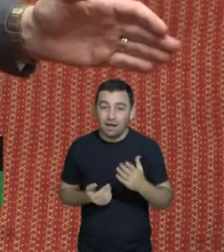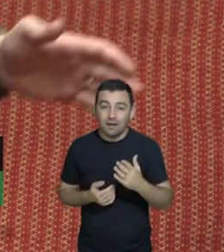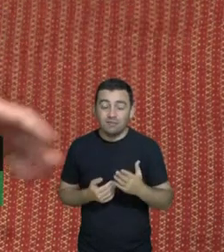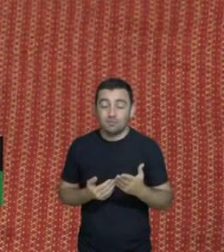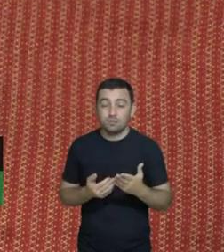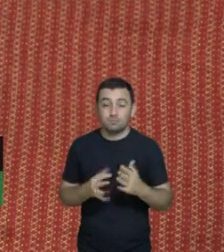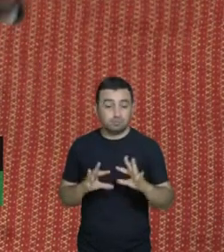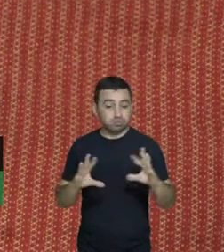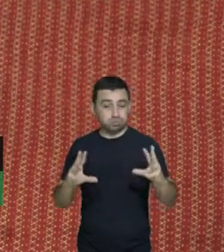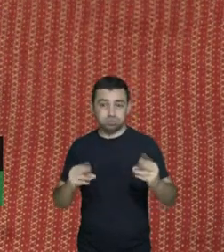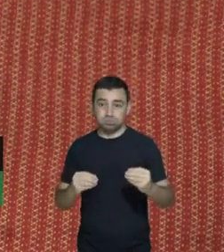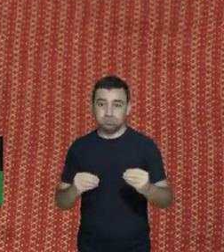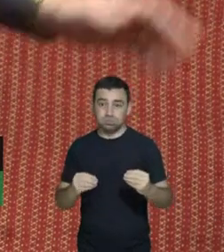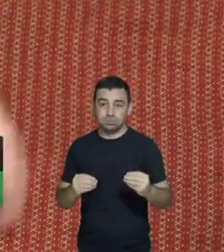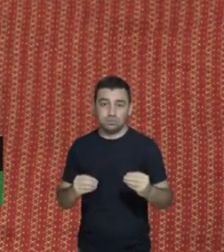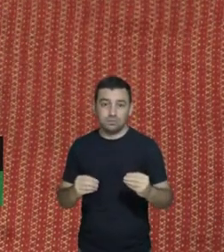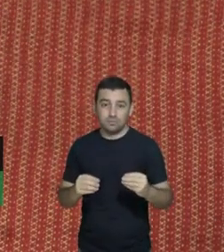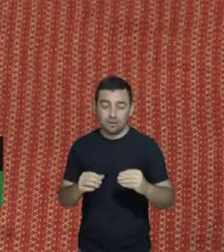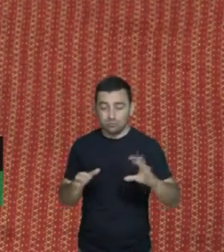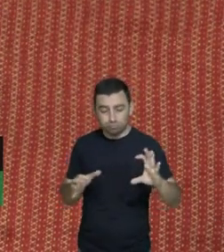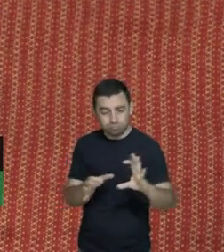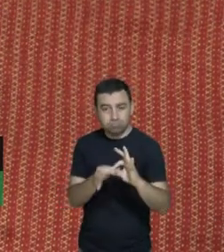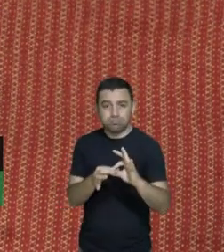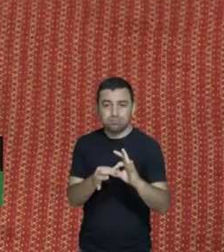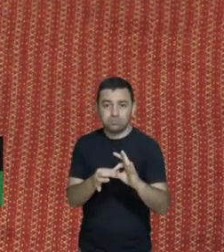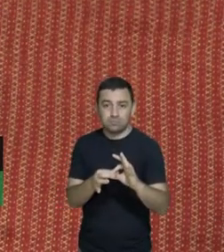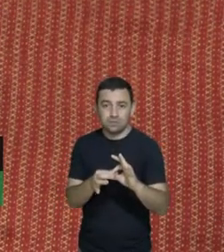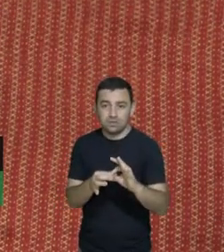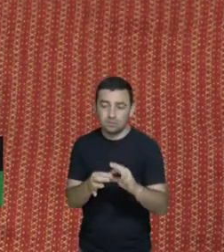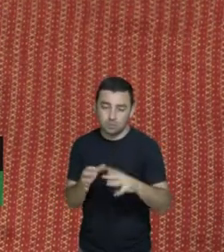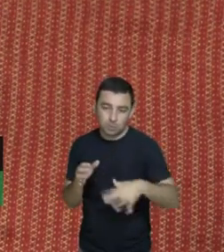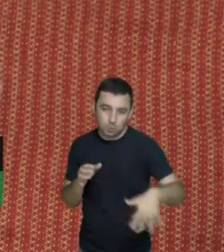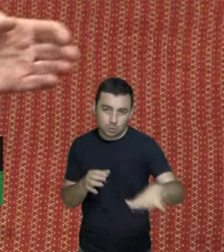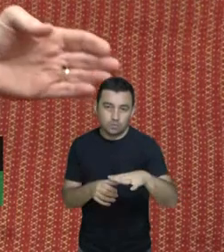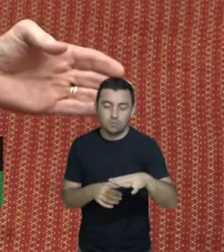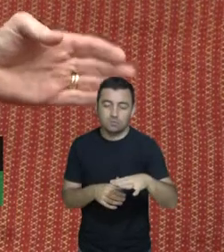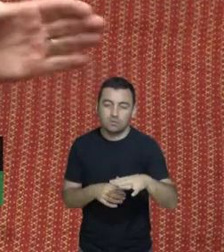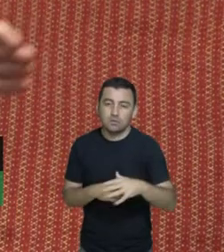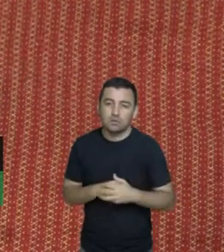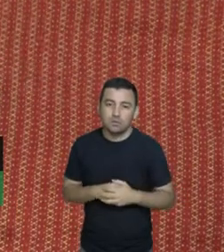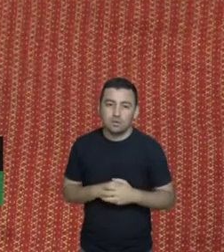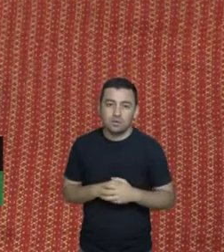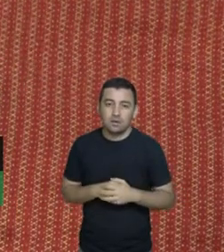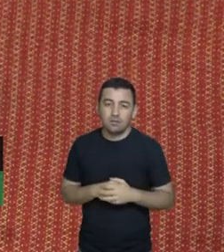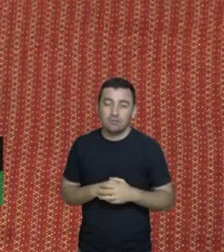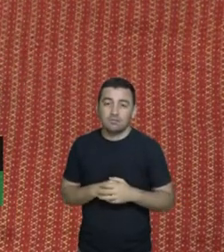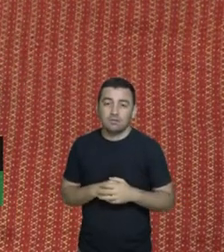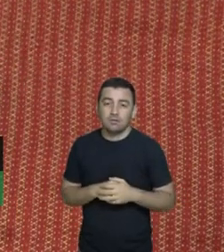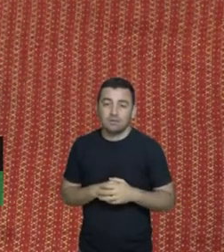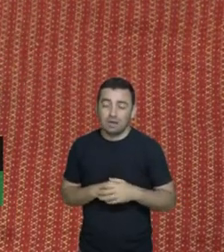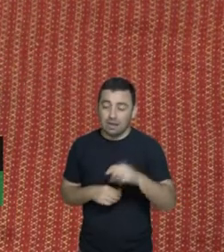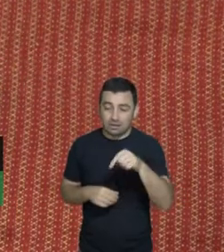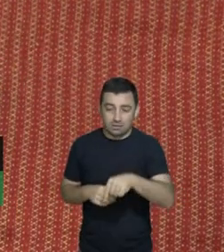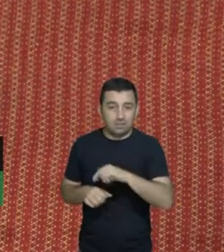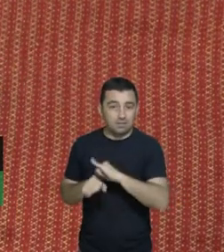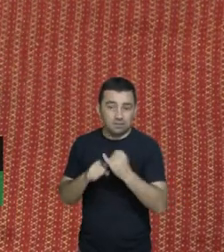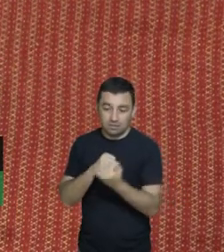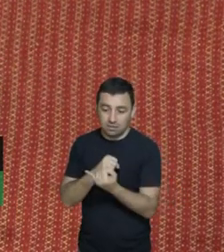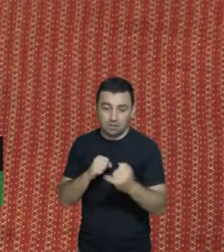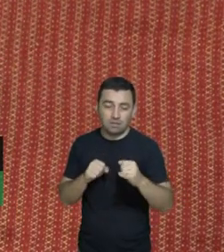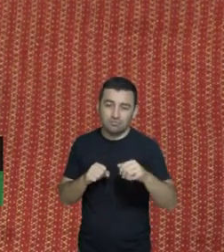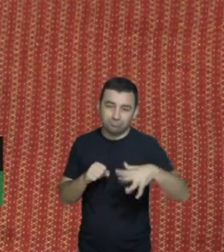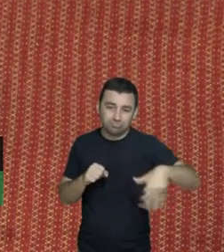ambiente, para fazer a ligação com o continente, ou o continente com a ilha, né?